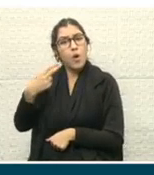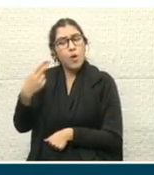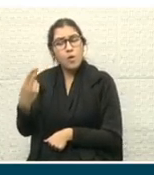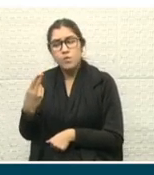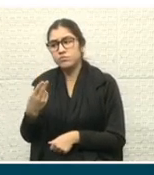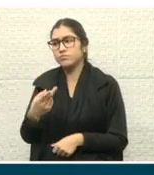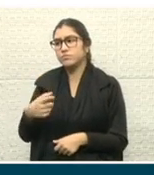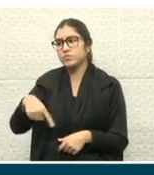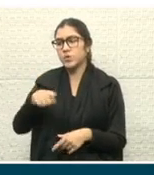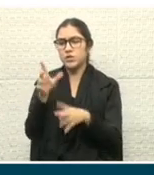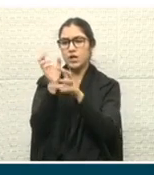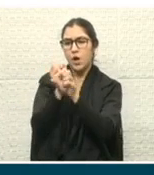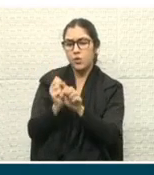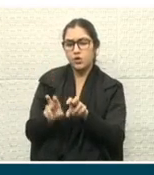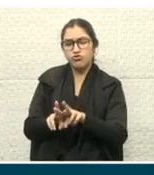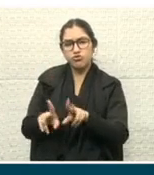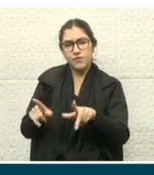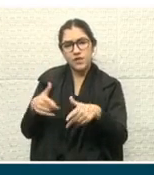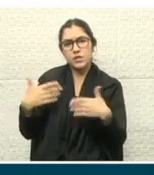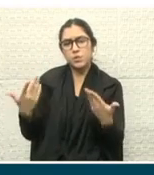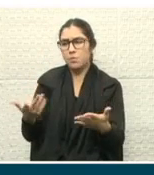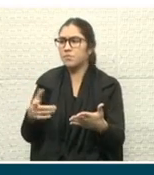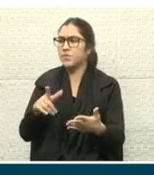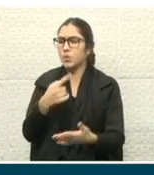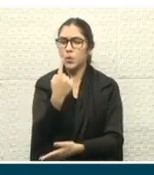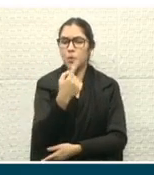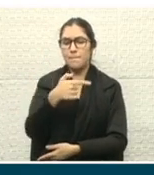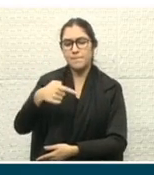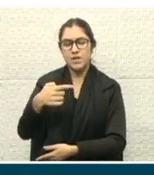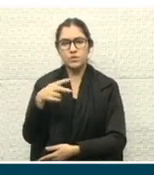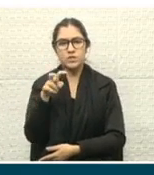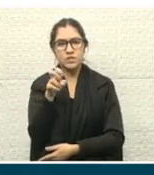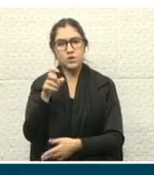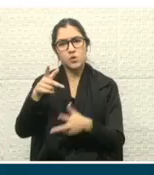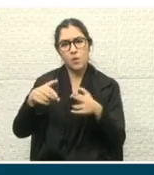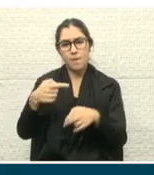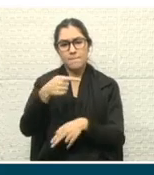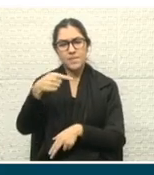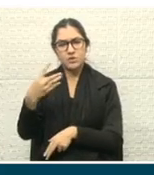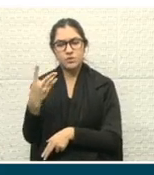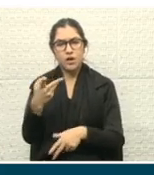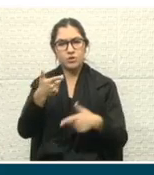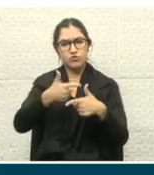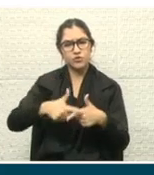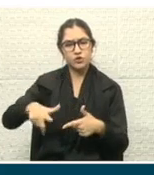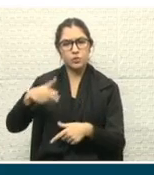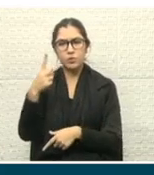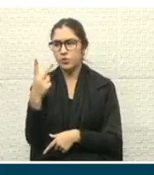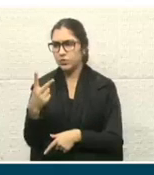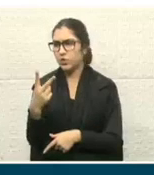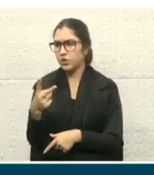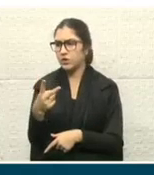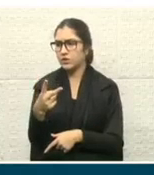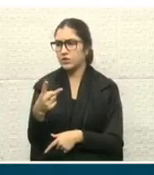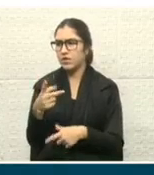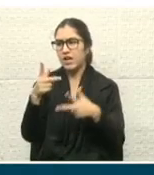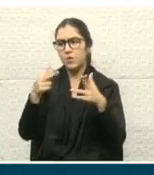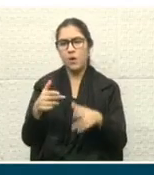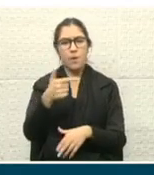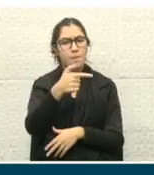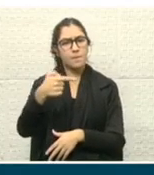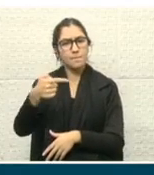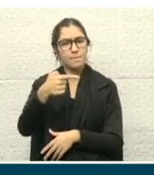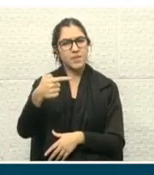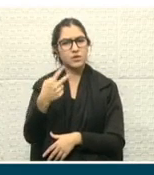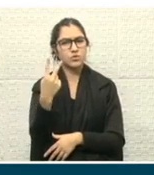então, calculando a diferença, 1 menos 5 é igual a menos 4, dividido por 2, é igual a